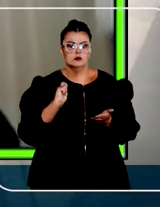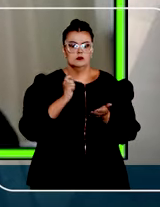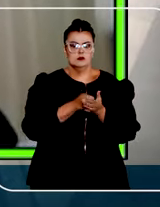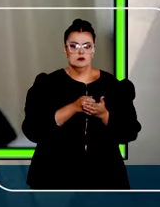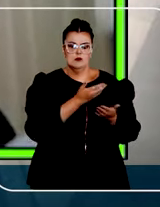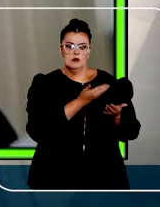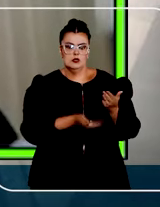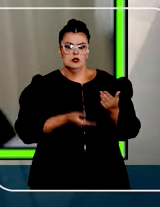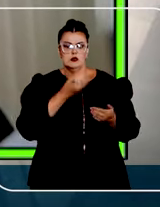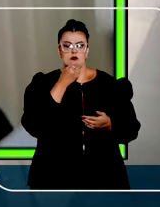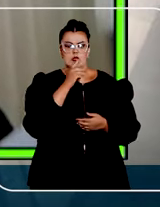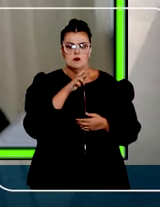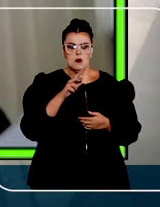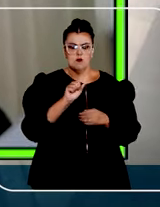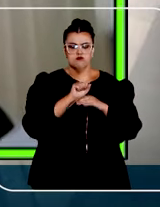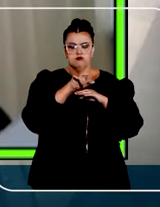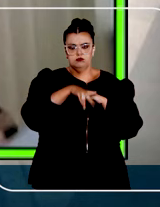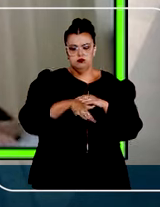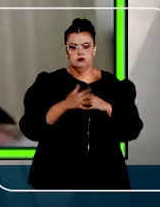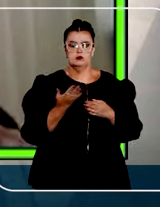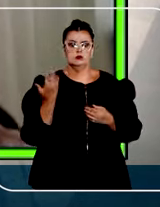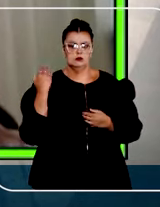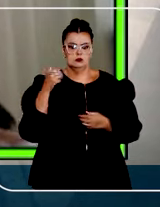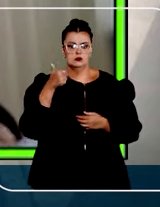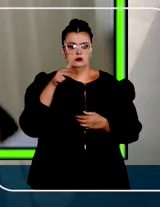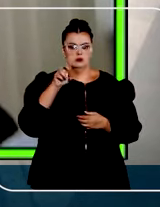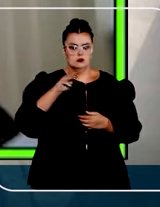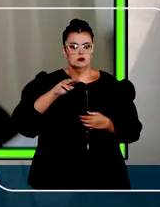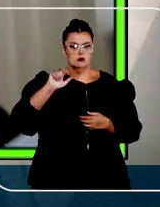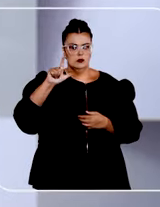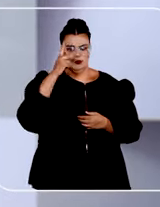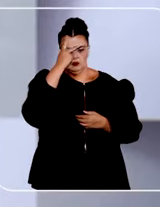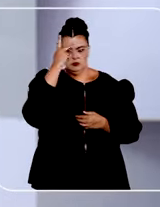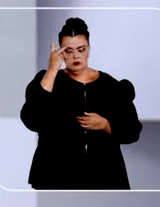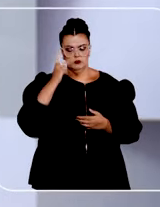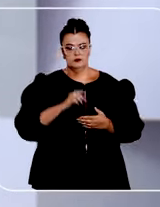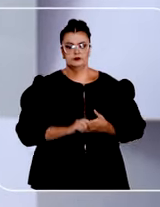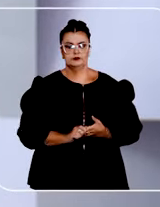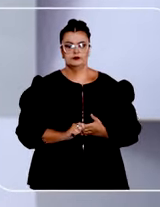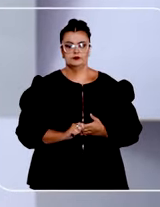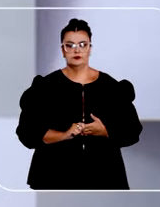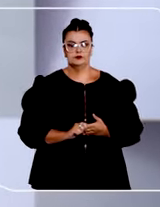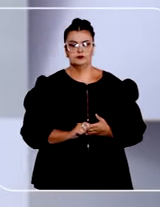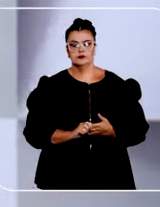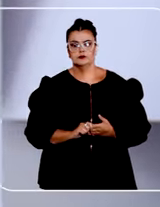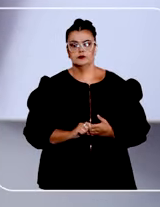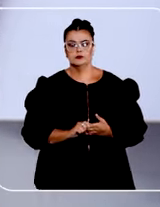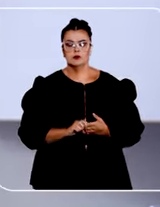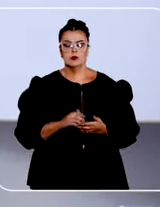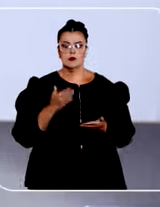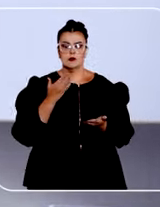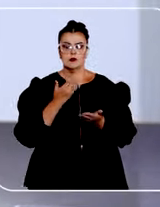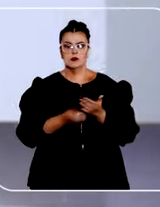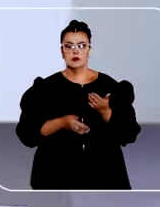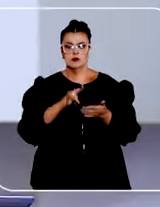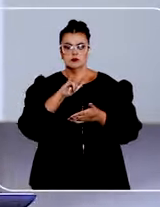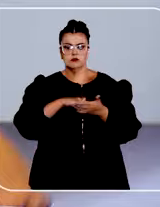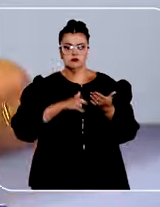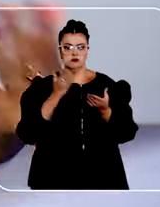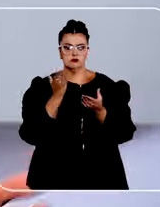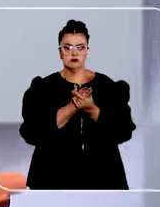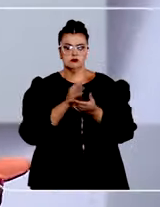irmão no desastre seria de 100 r000 a parte que perde no processo deve pagar